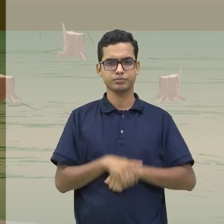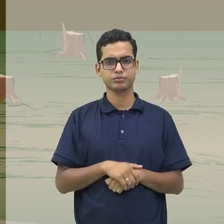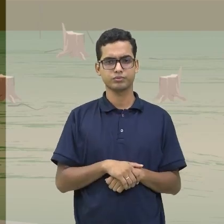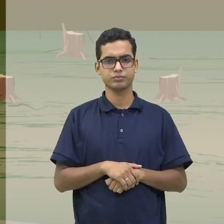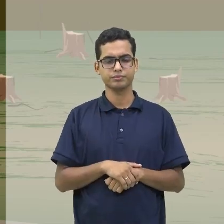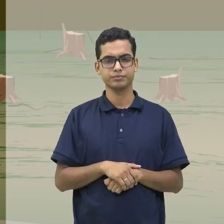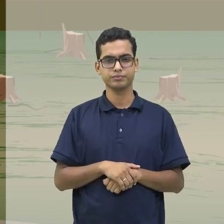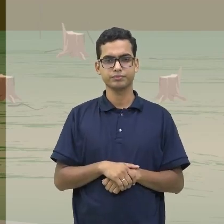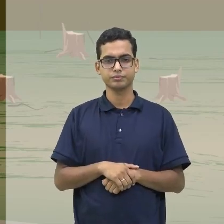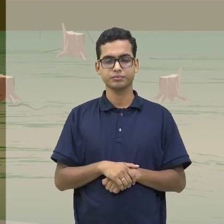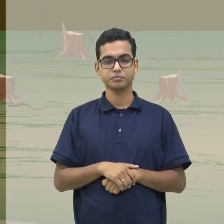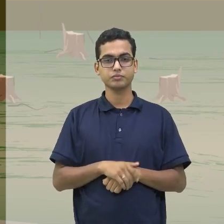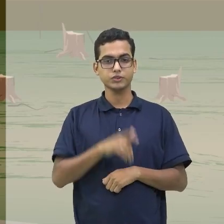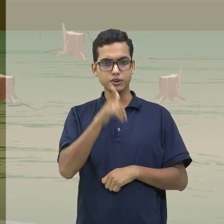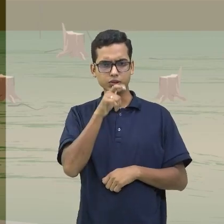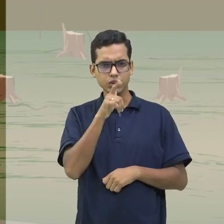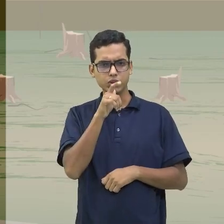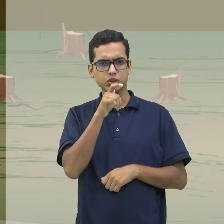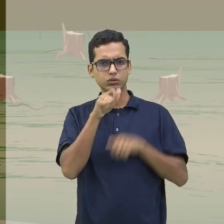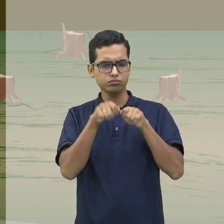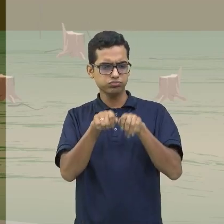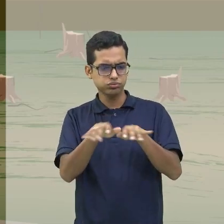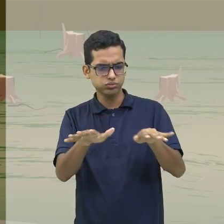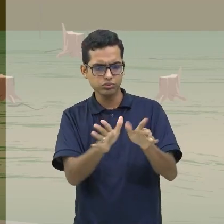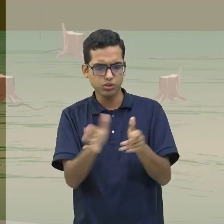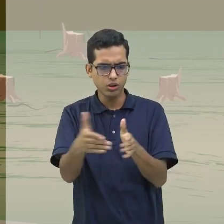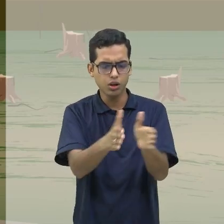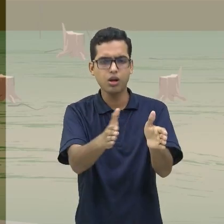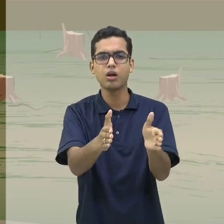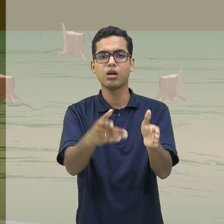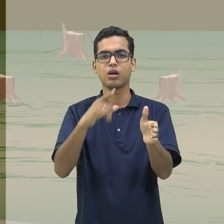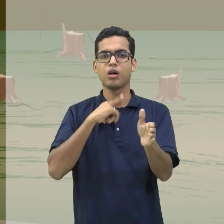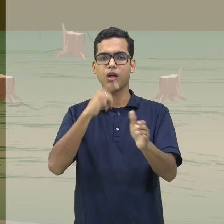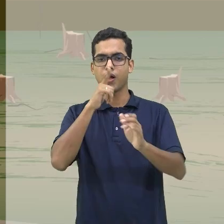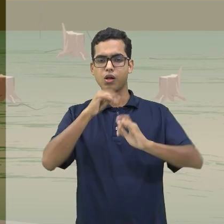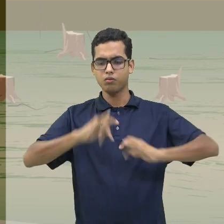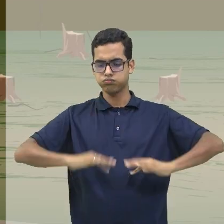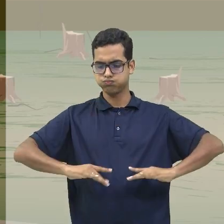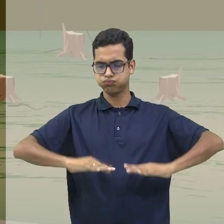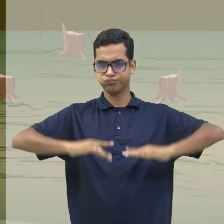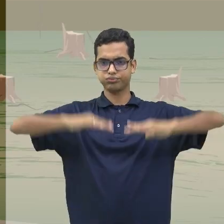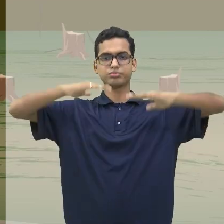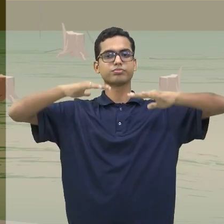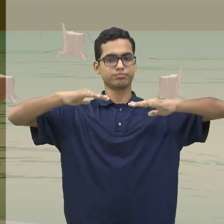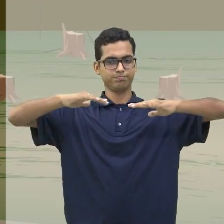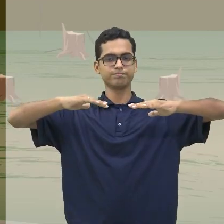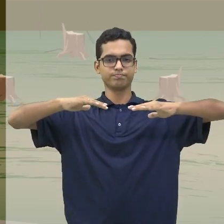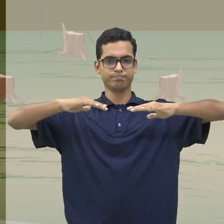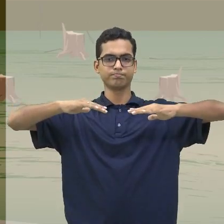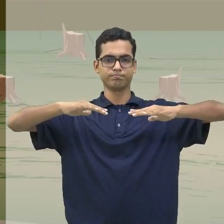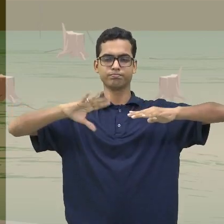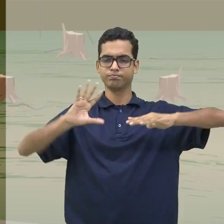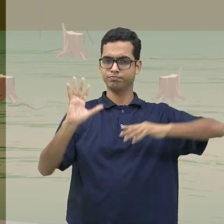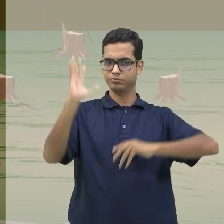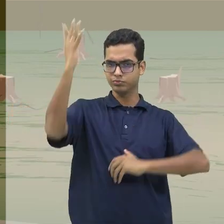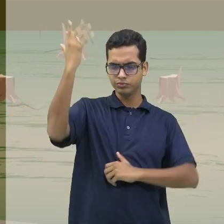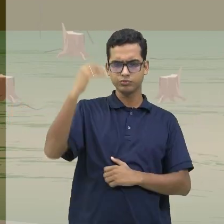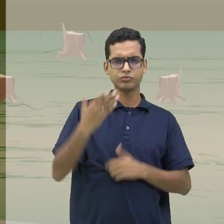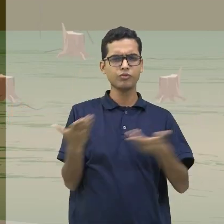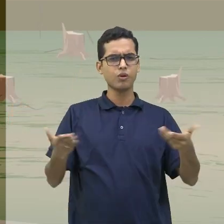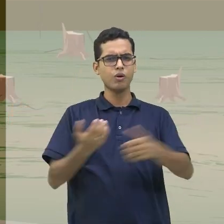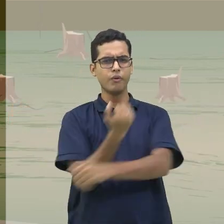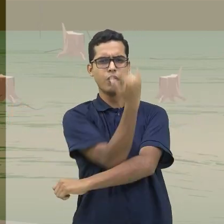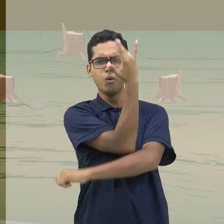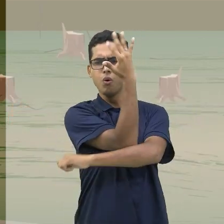essa água. E aí isso leva o quê? Um acúmulo de água na superfície. E no caso do desmatamento,